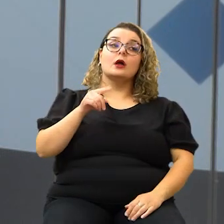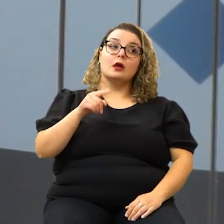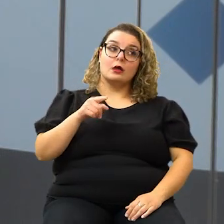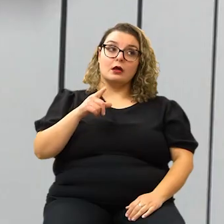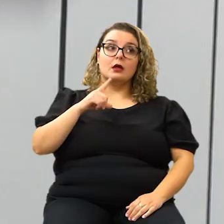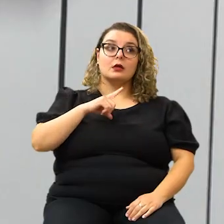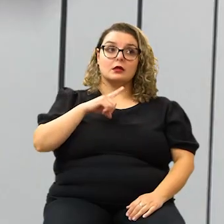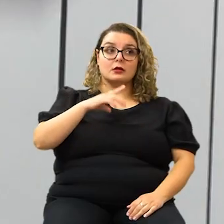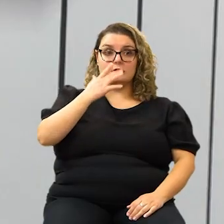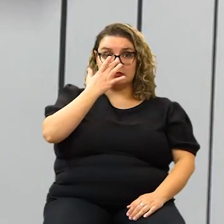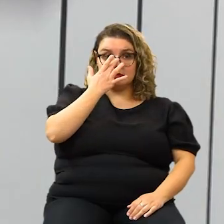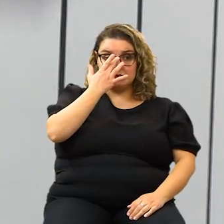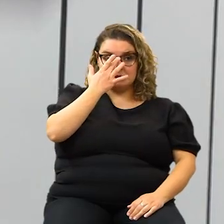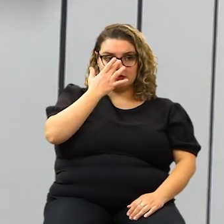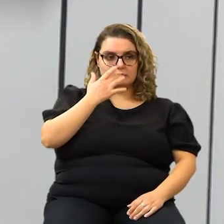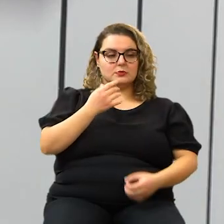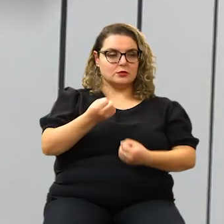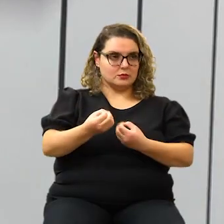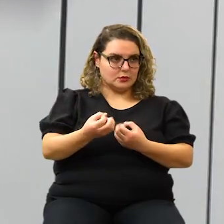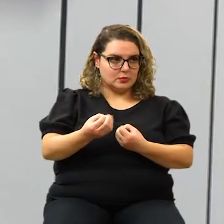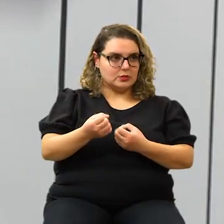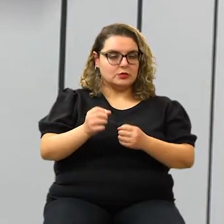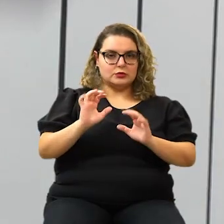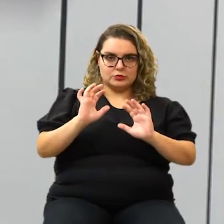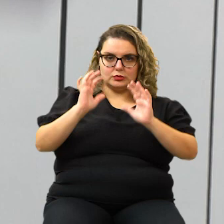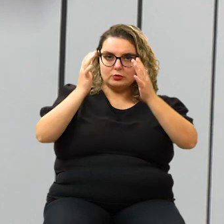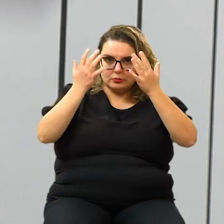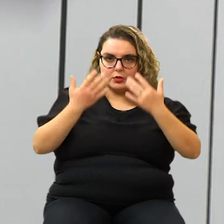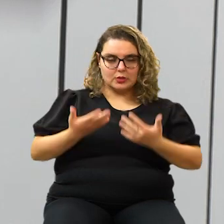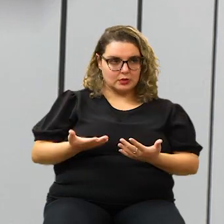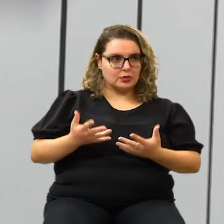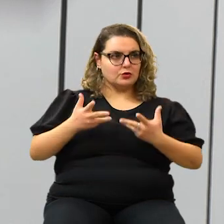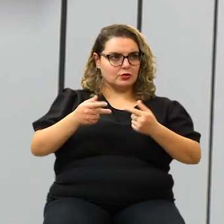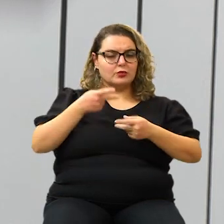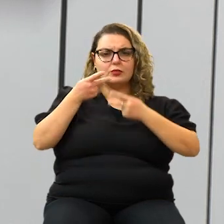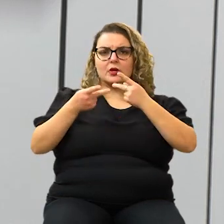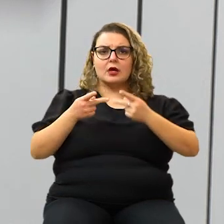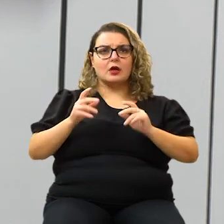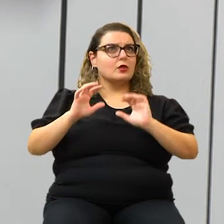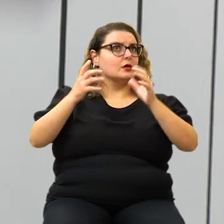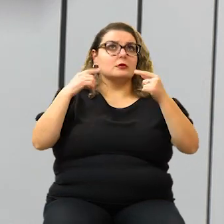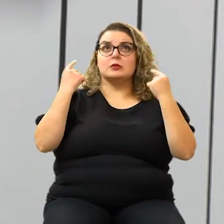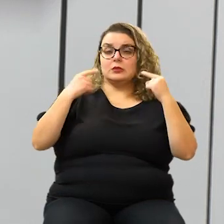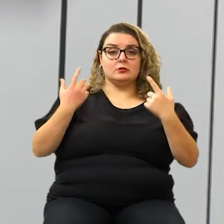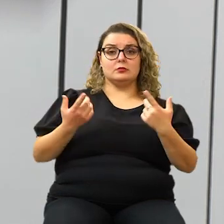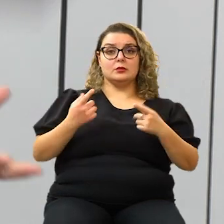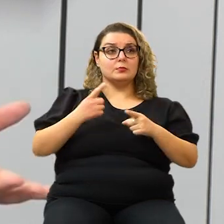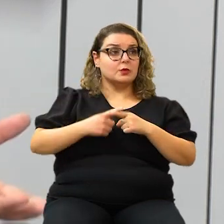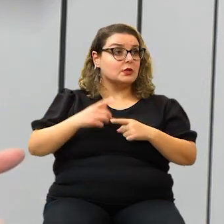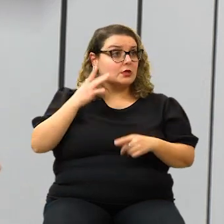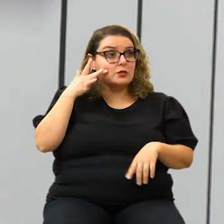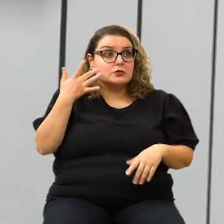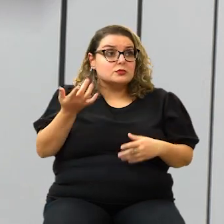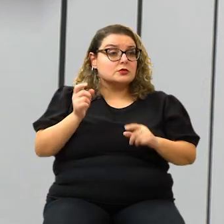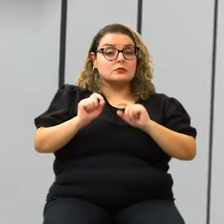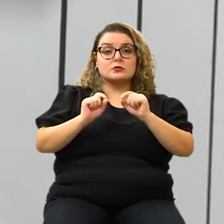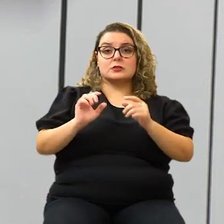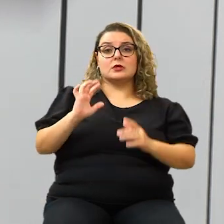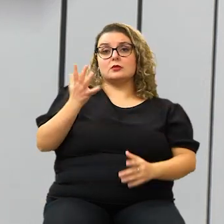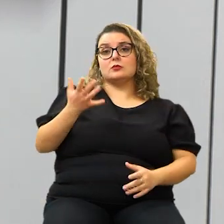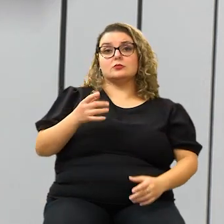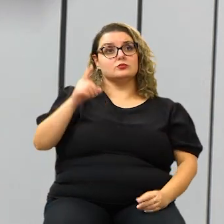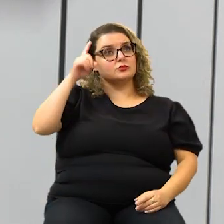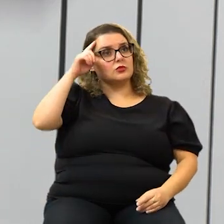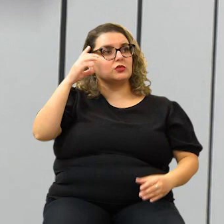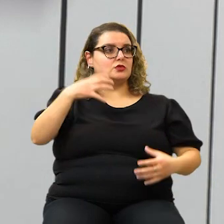a gente tem muita informação sobre o clima e todo mundo fala, o clima tá doido, né? Porque a gente não sabe o que está acontecendo. Um dia